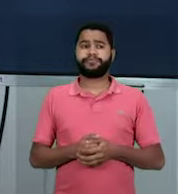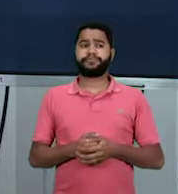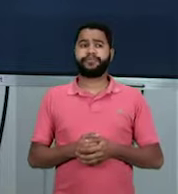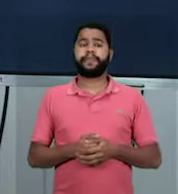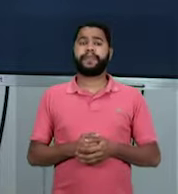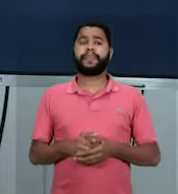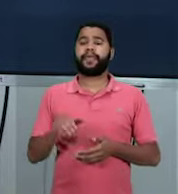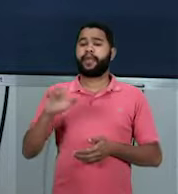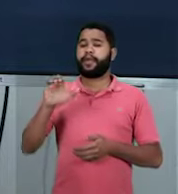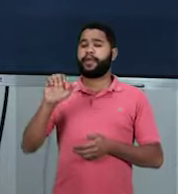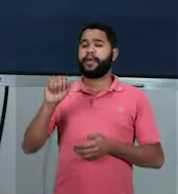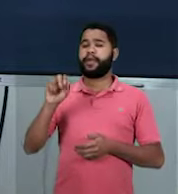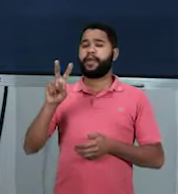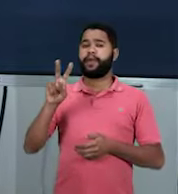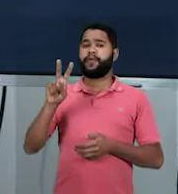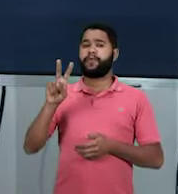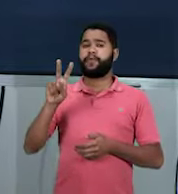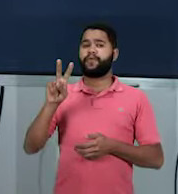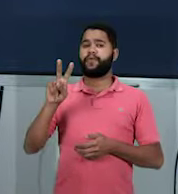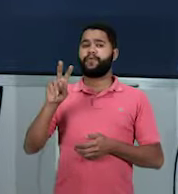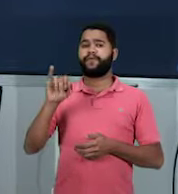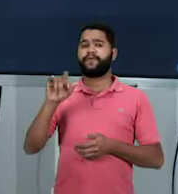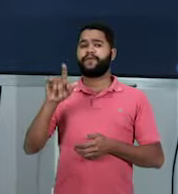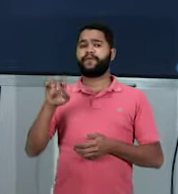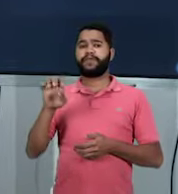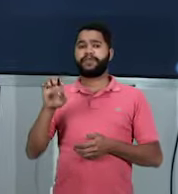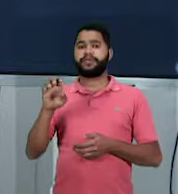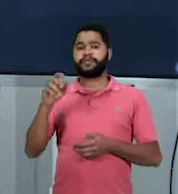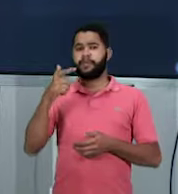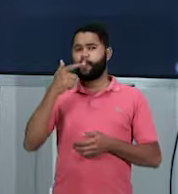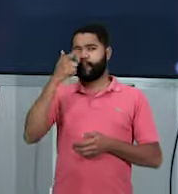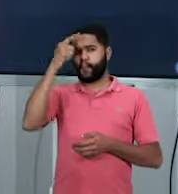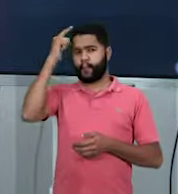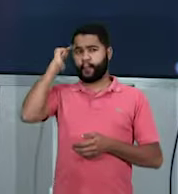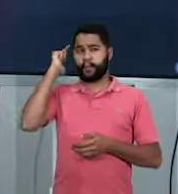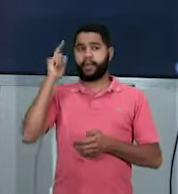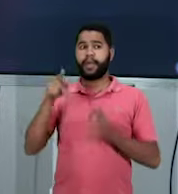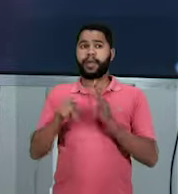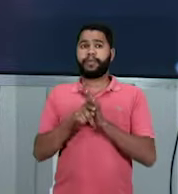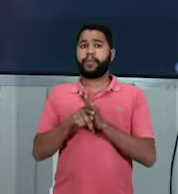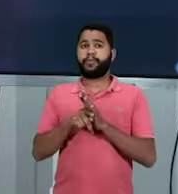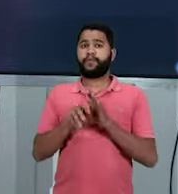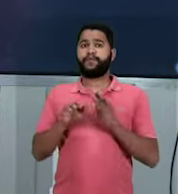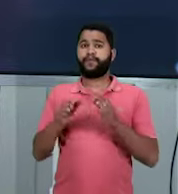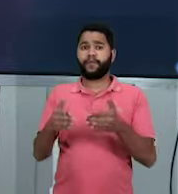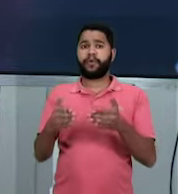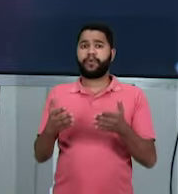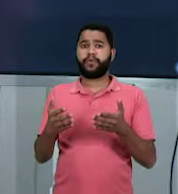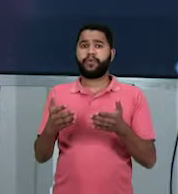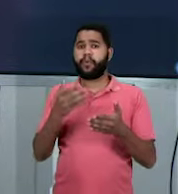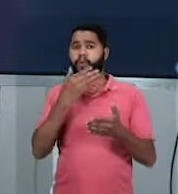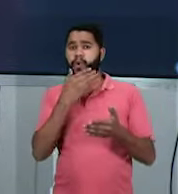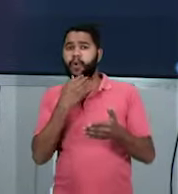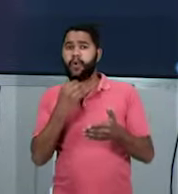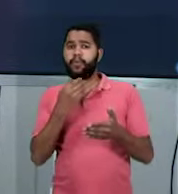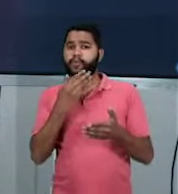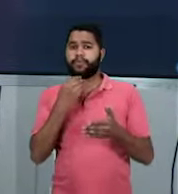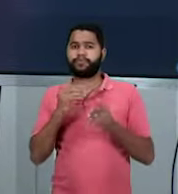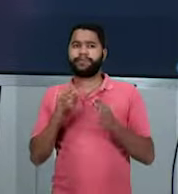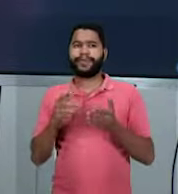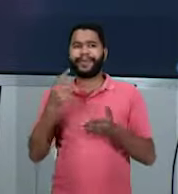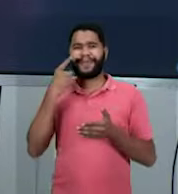que interessante. A calvície, muita gente acha que ela vai ser uma herança restrita ao sexo, porque nós vemos